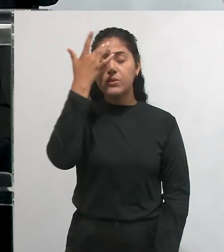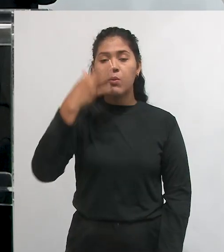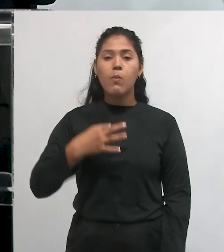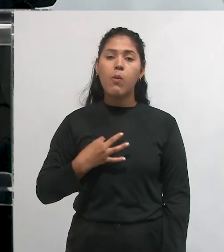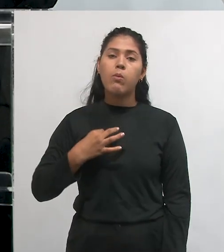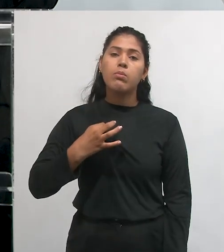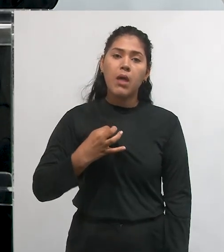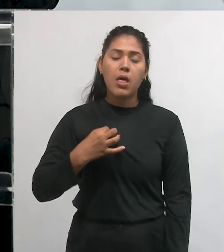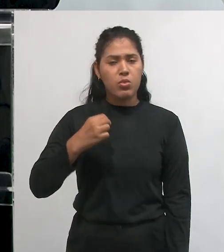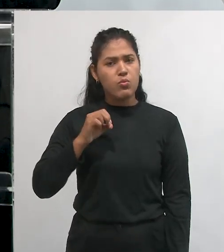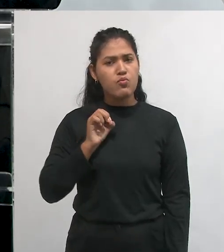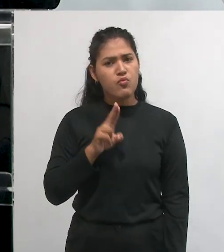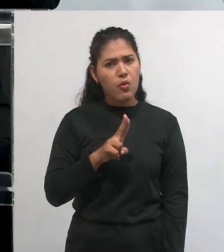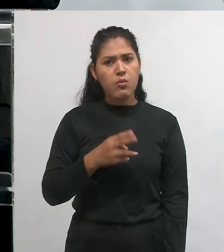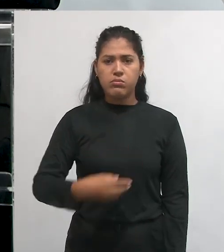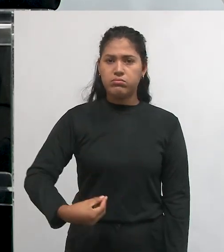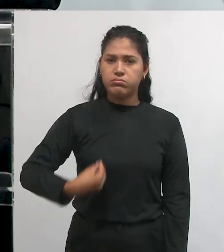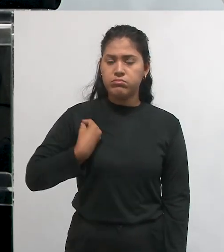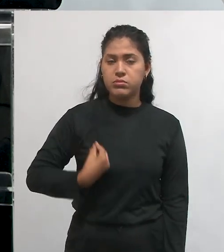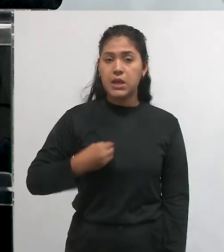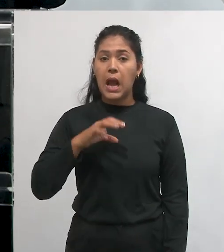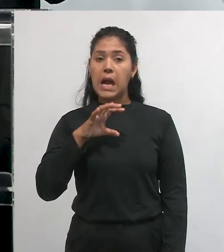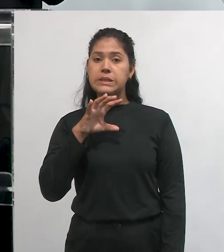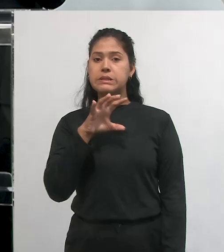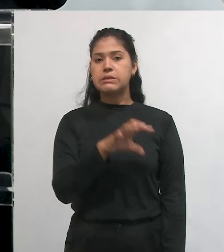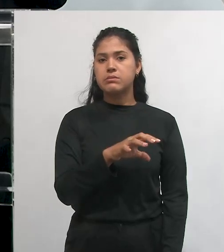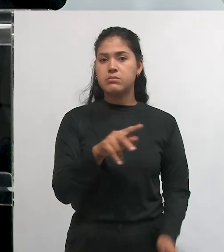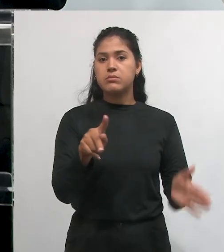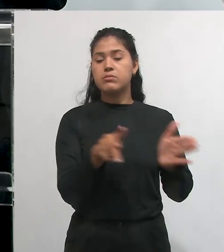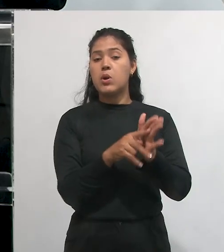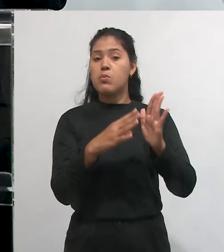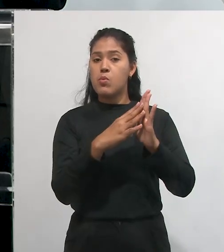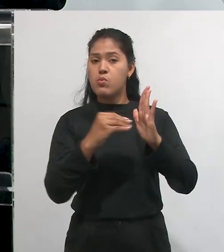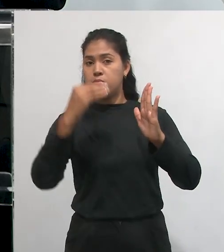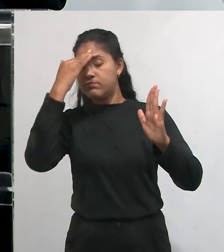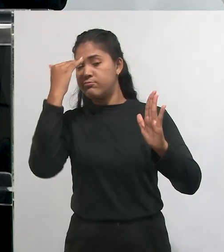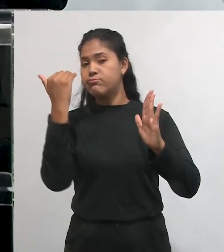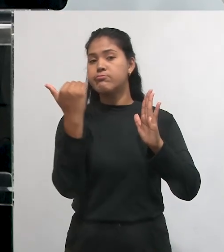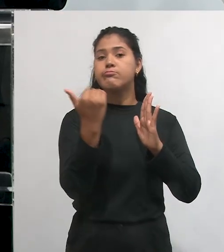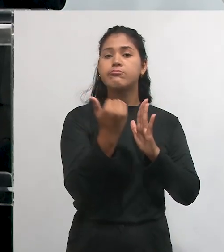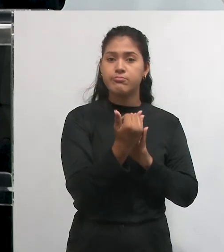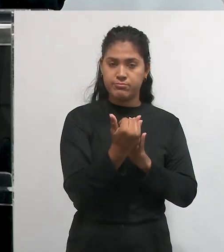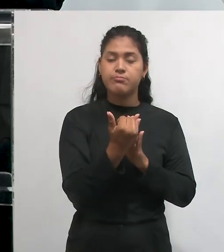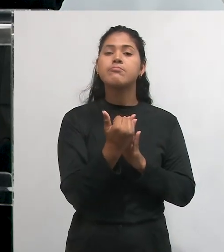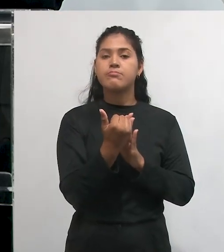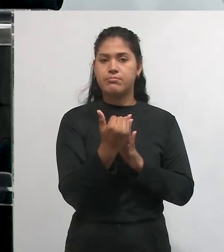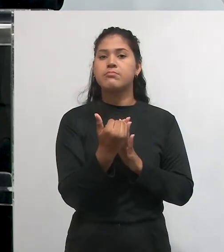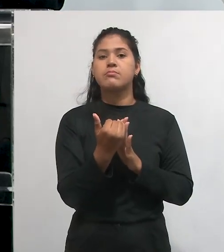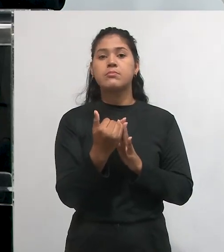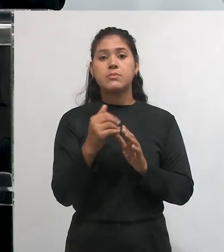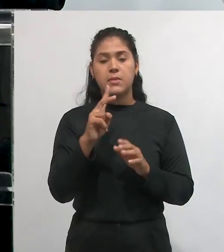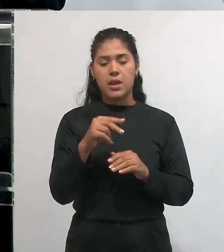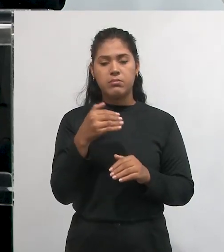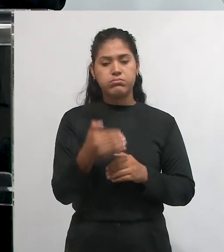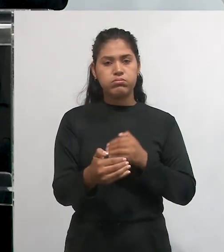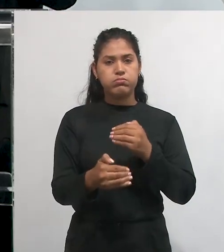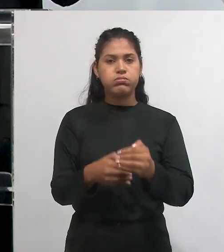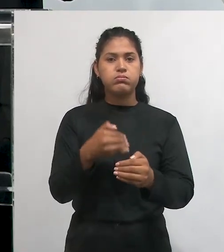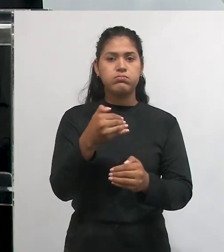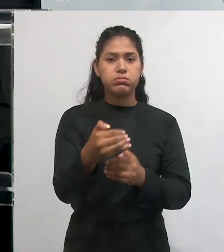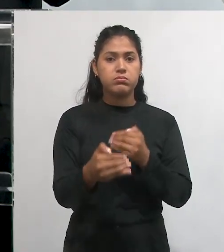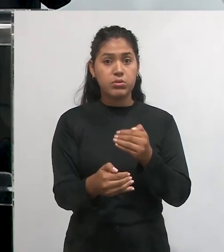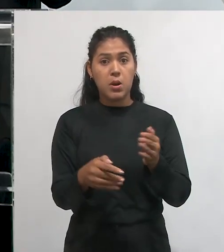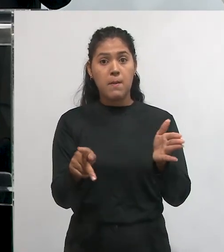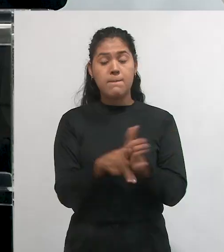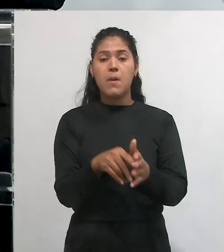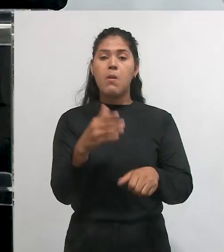implícito. Está vivendo na sociedade moderna, supõe que você vai dar os passos de adestramento